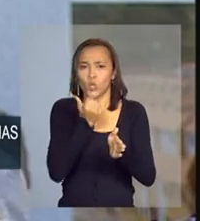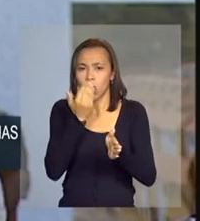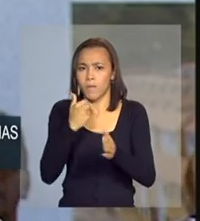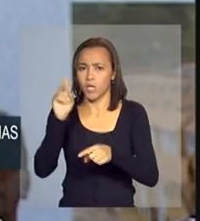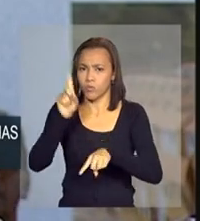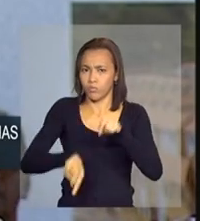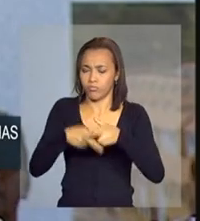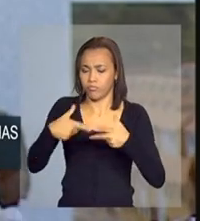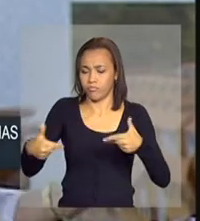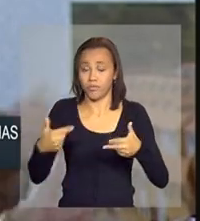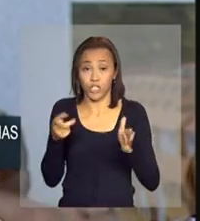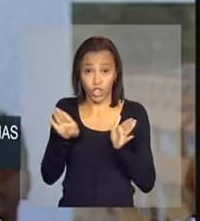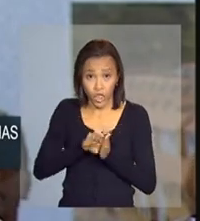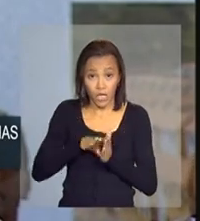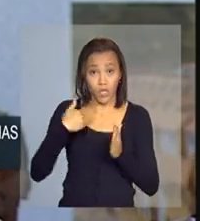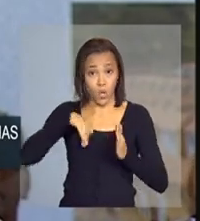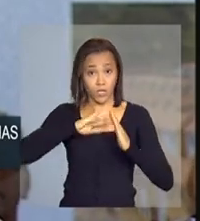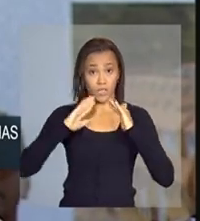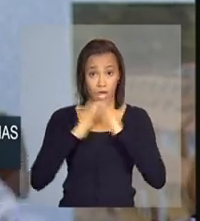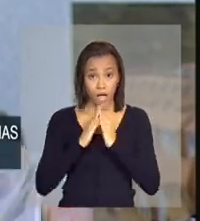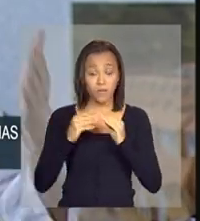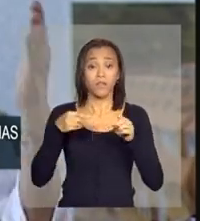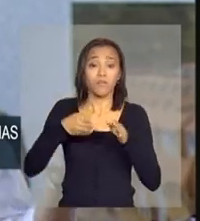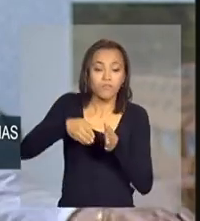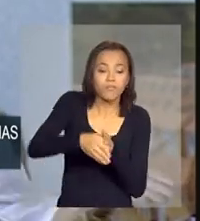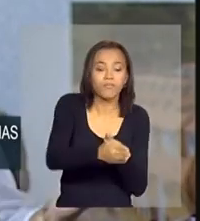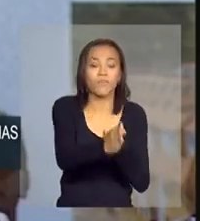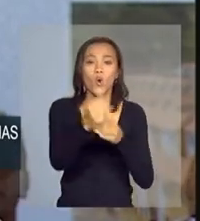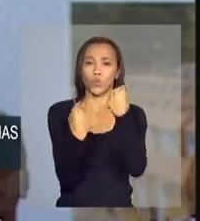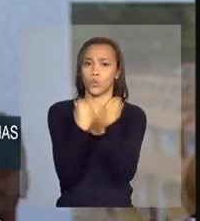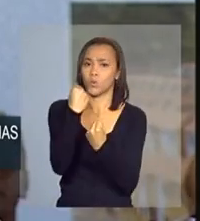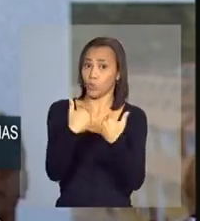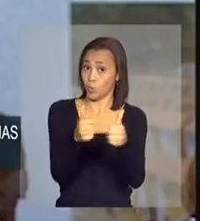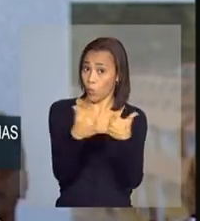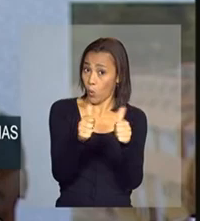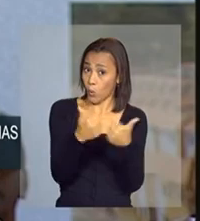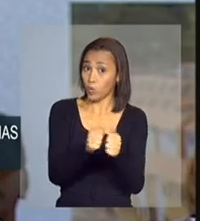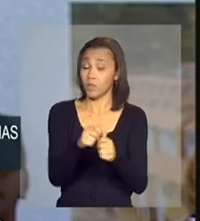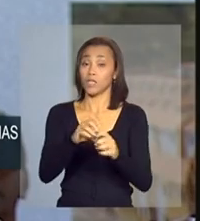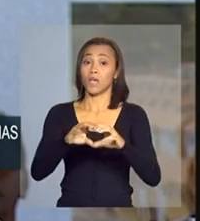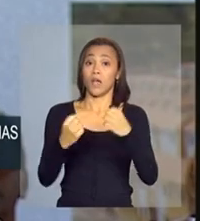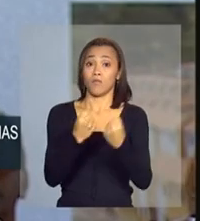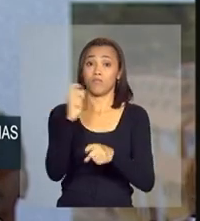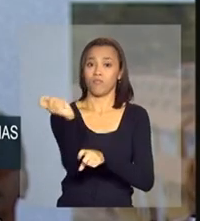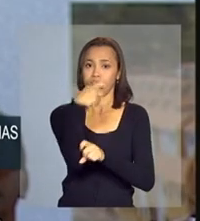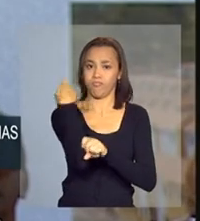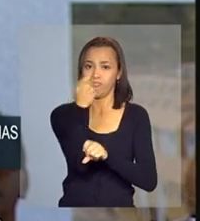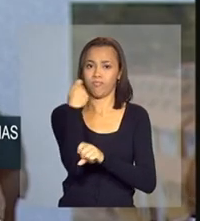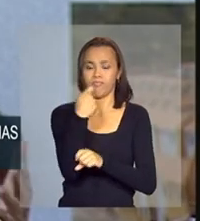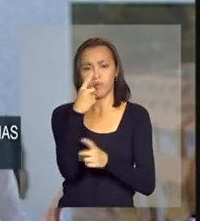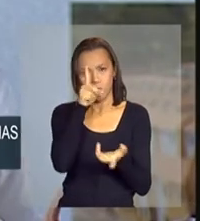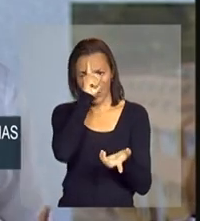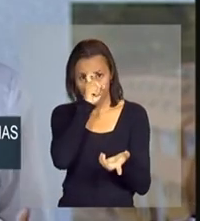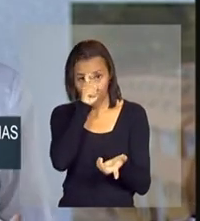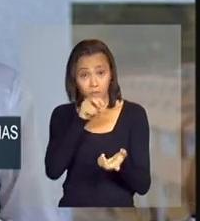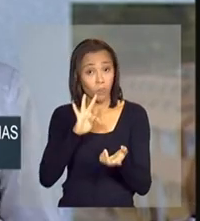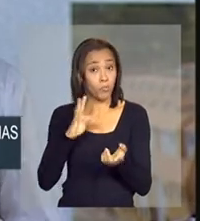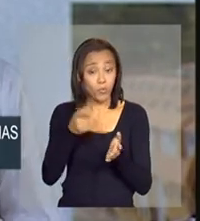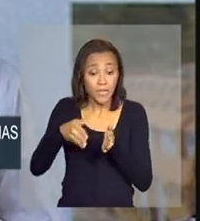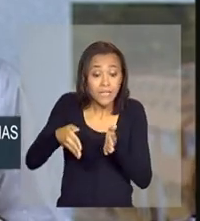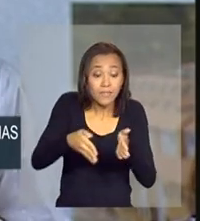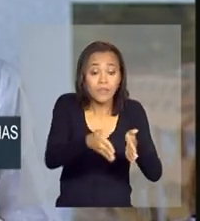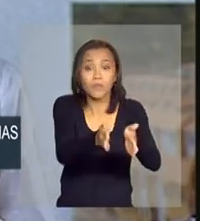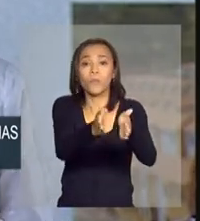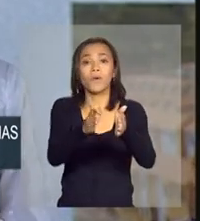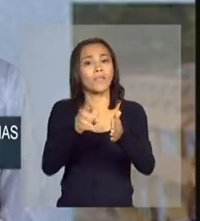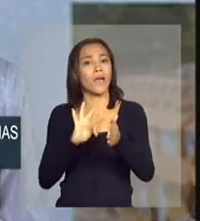que vão para nossa mesa os ônibus escolares as ambulâncias do SAMU enfim por elas passa